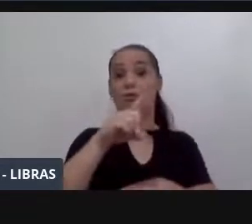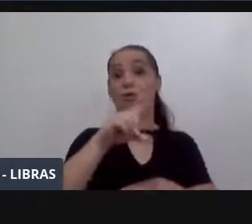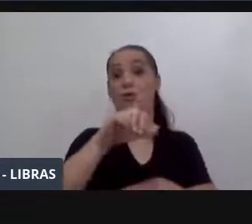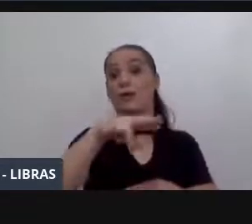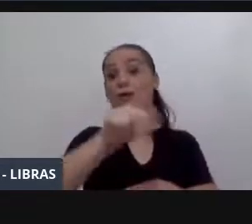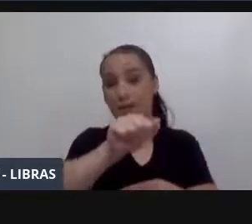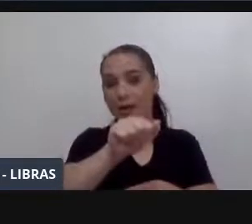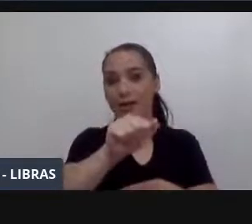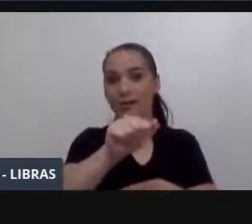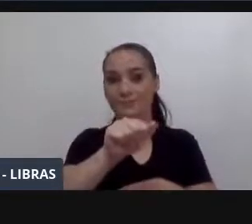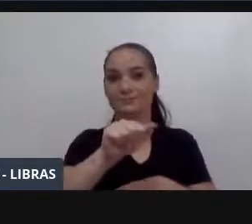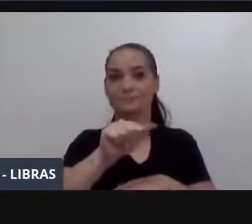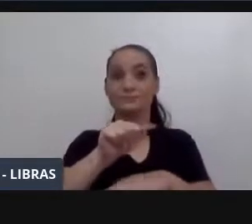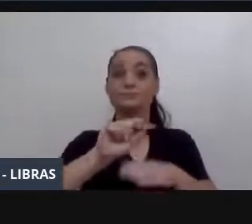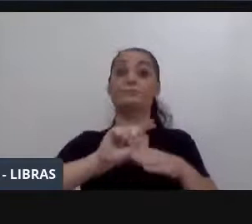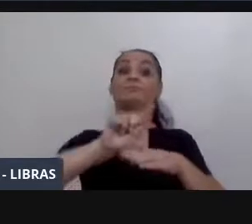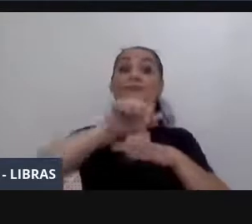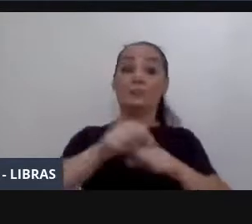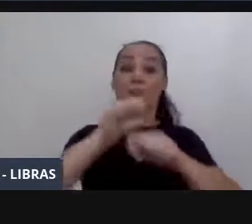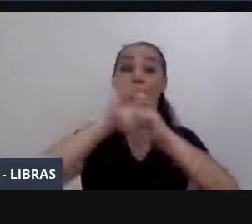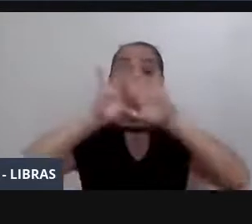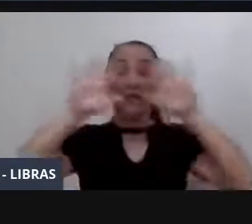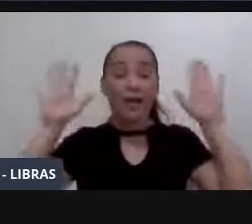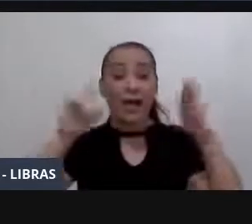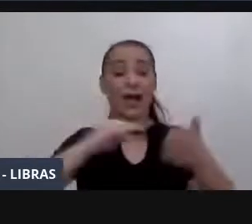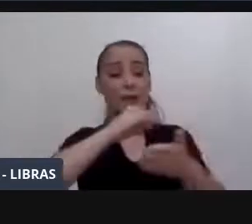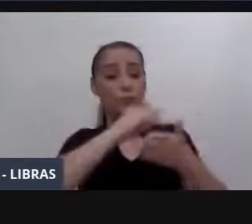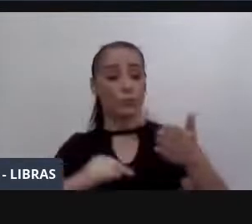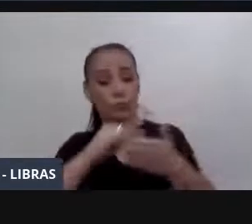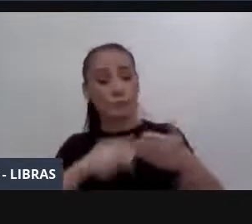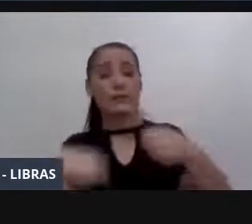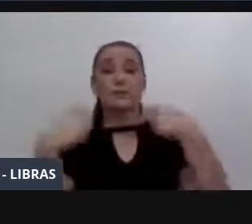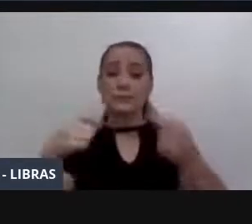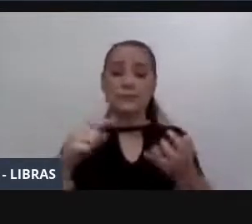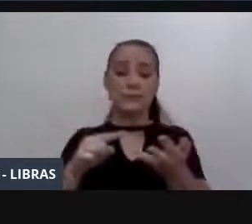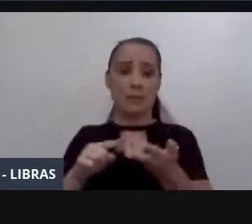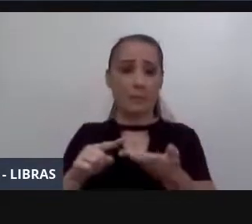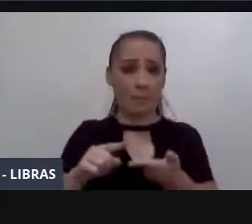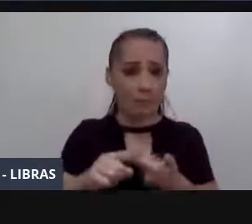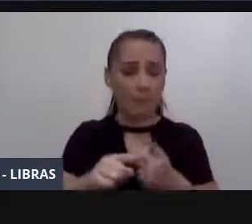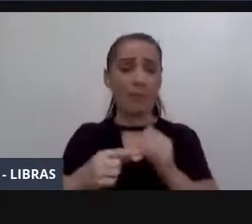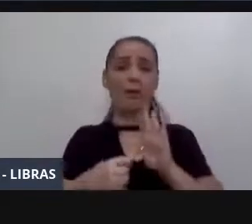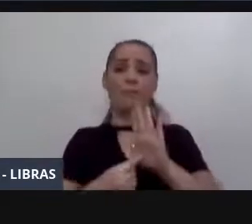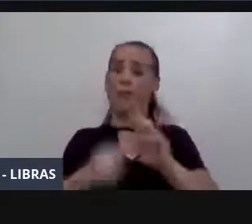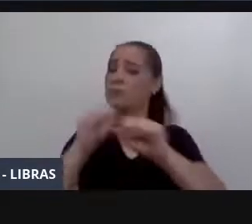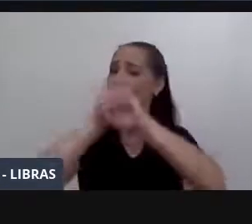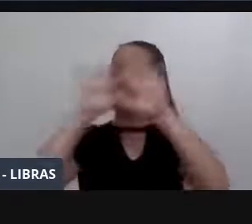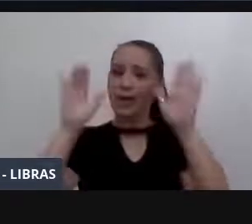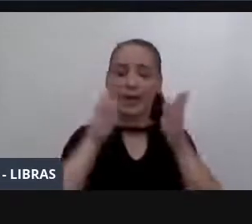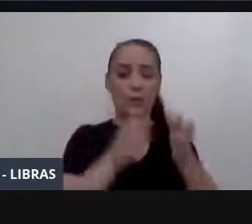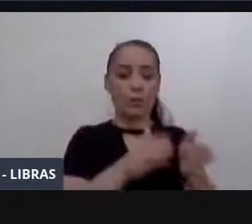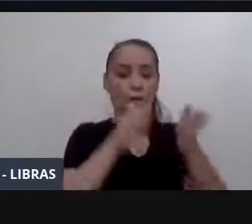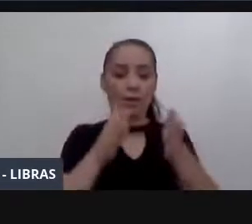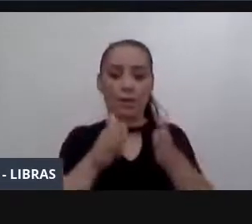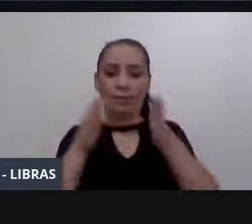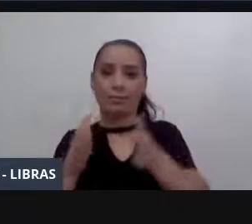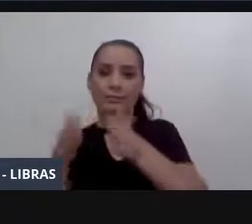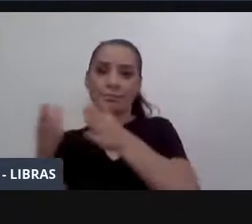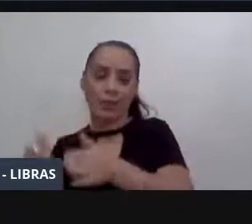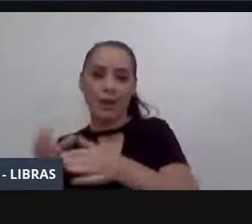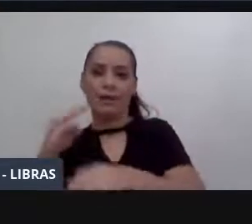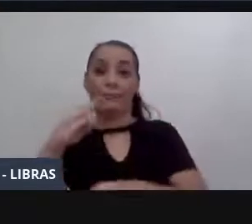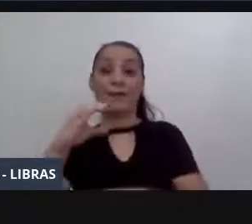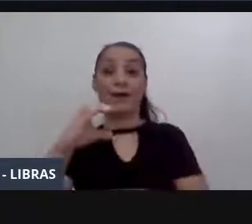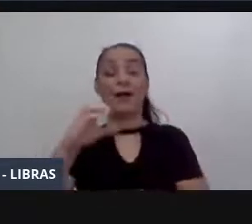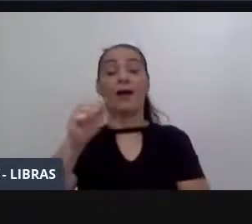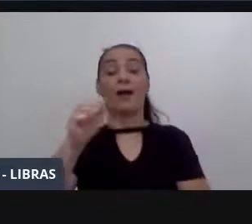é claro, você tem os documentos necessários, você tem o procedimento, você tem as etapas, que aliás a Camila é grande